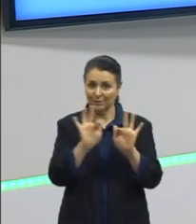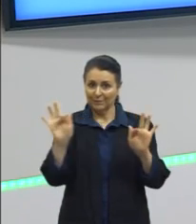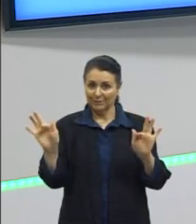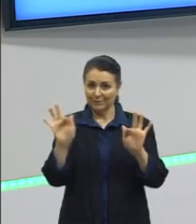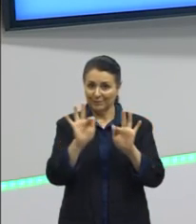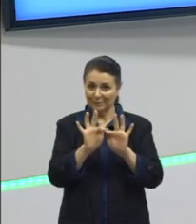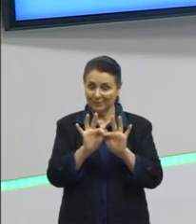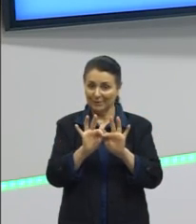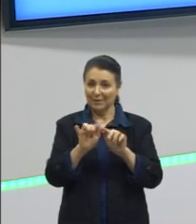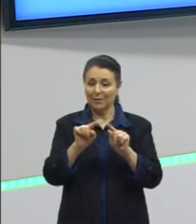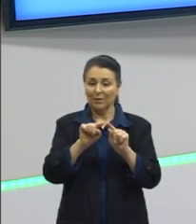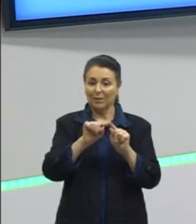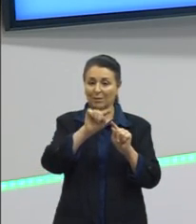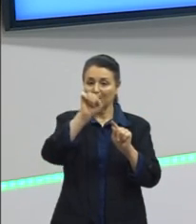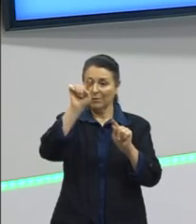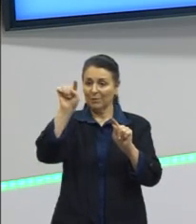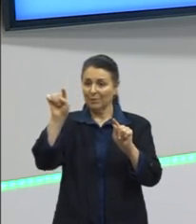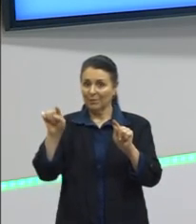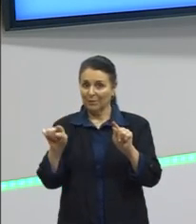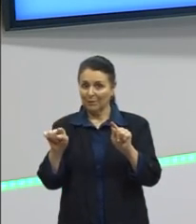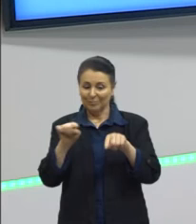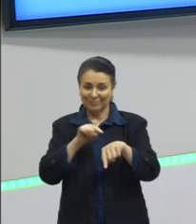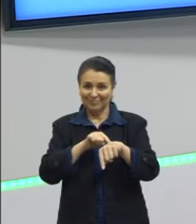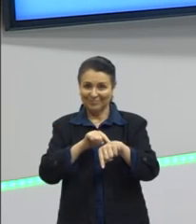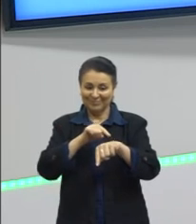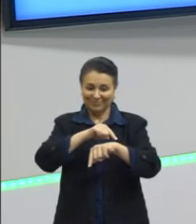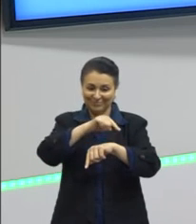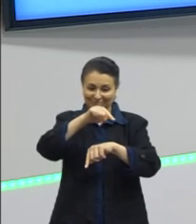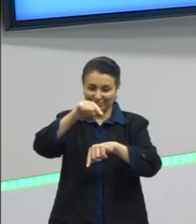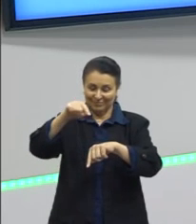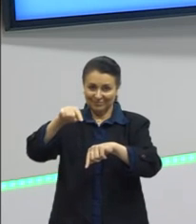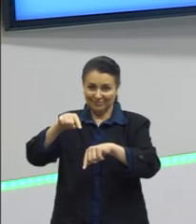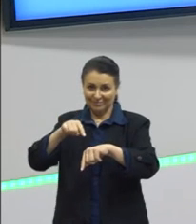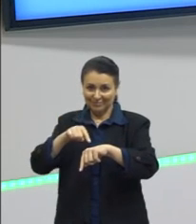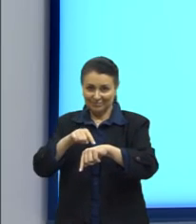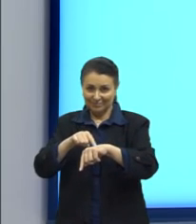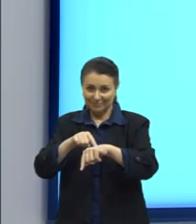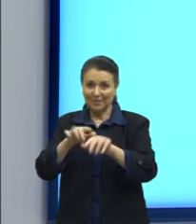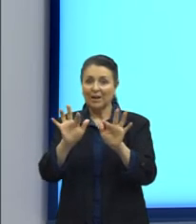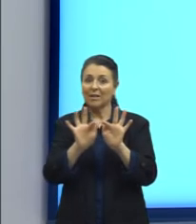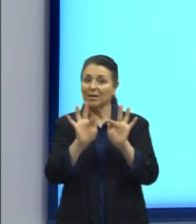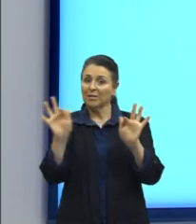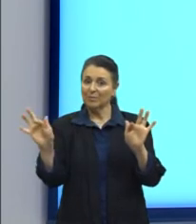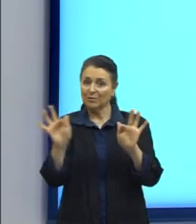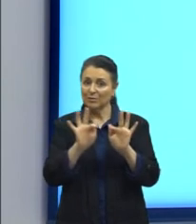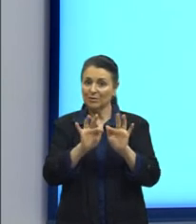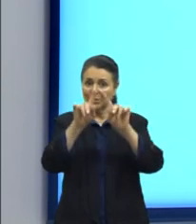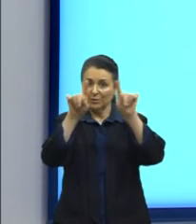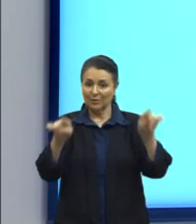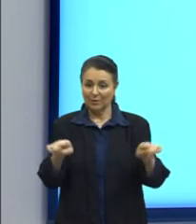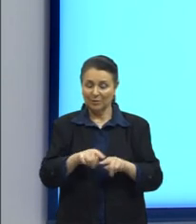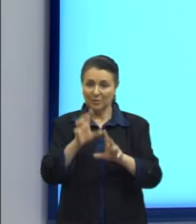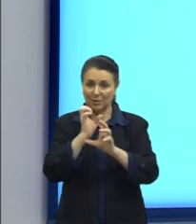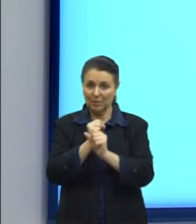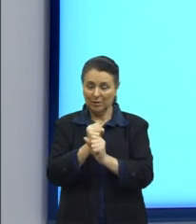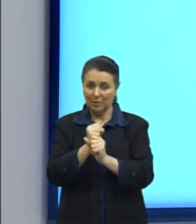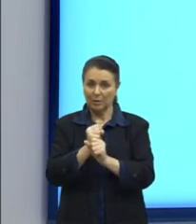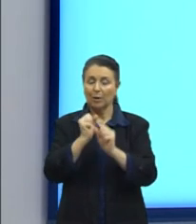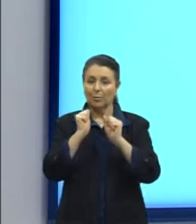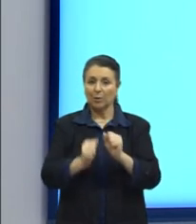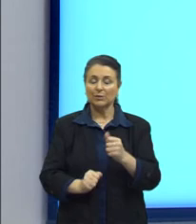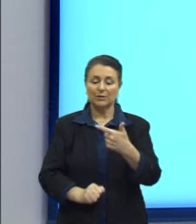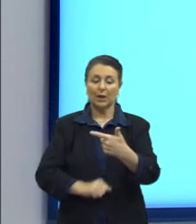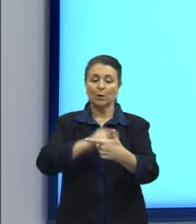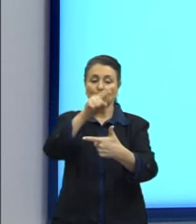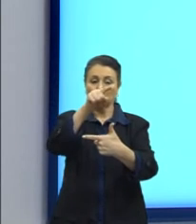horária do MHS ela é justamente uma função trigonométrica ela pode ser tanto no seno como no cosseno